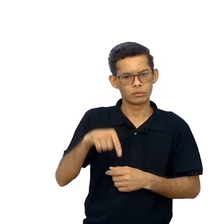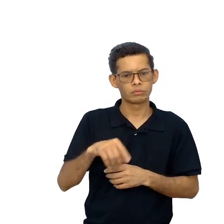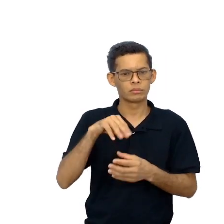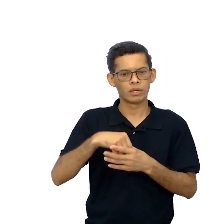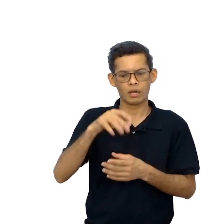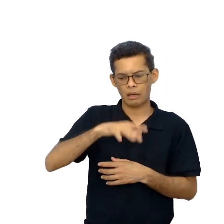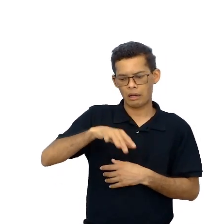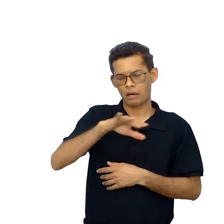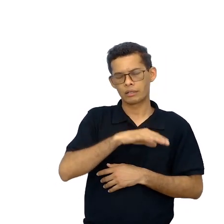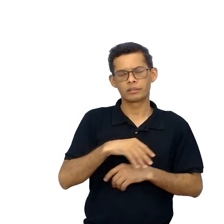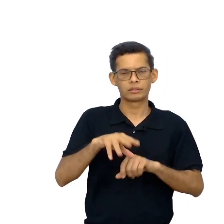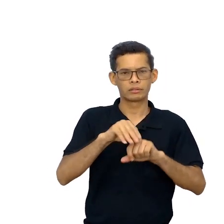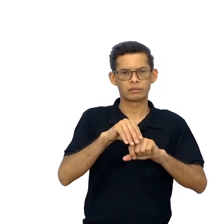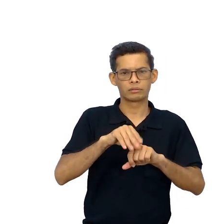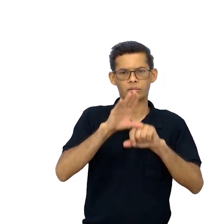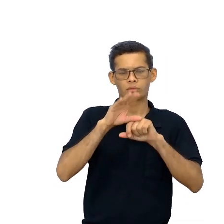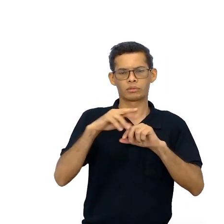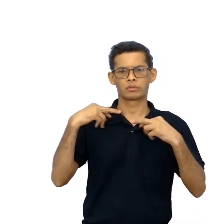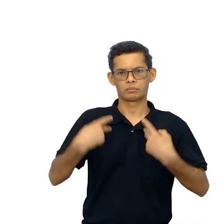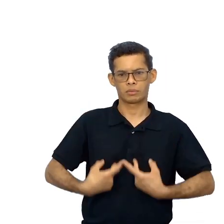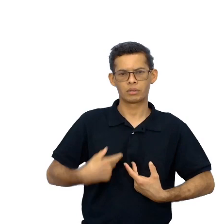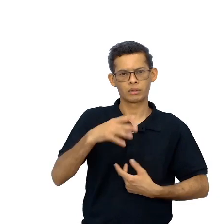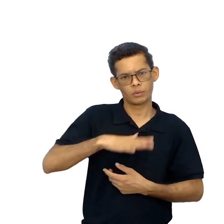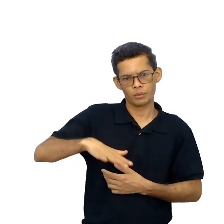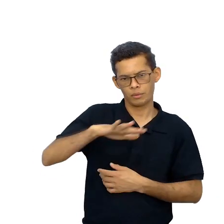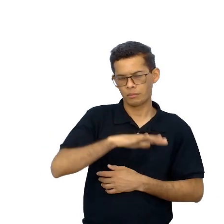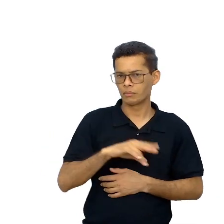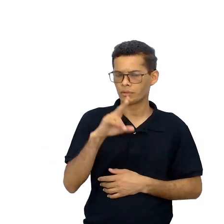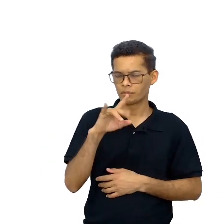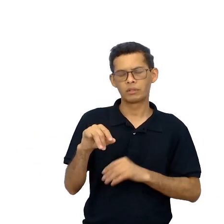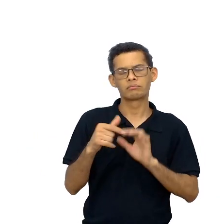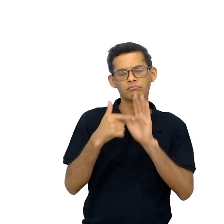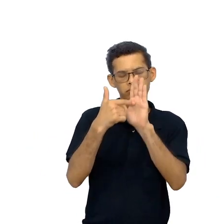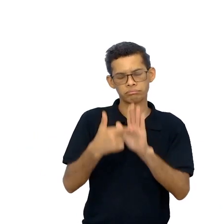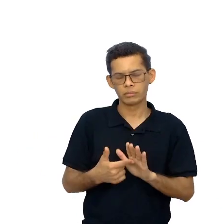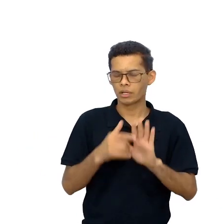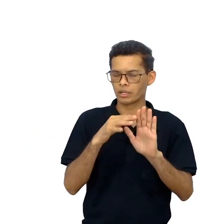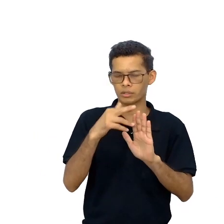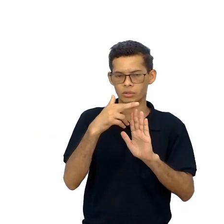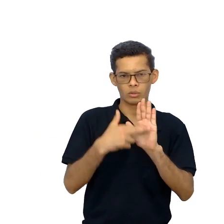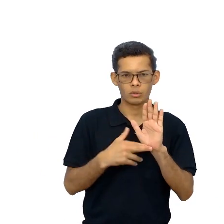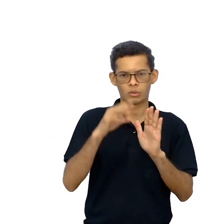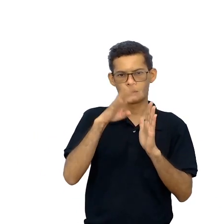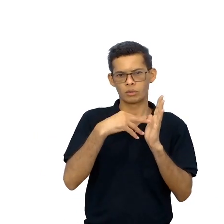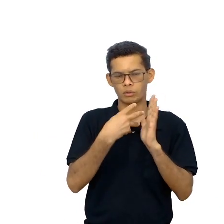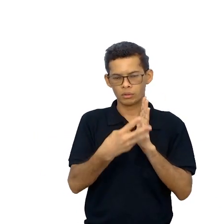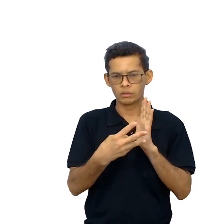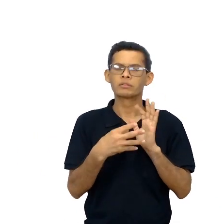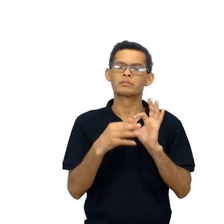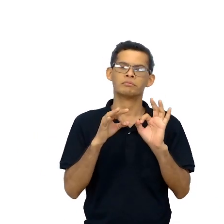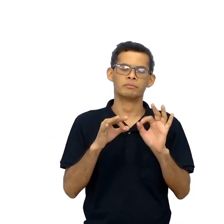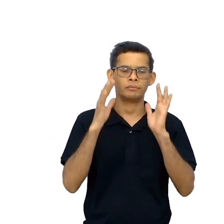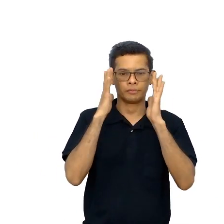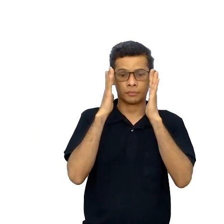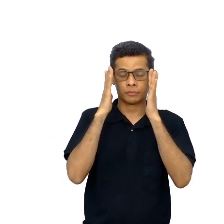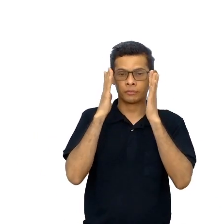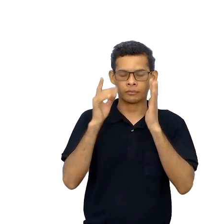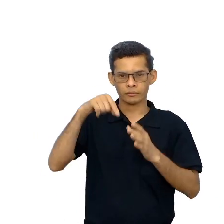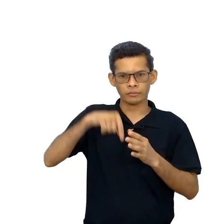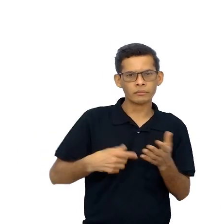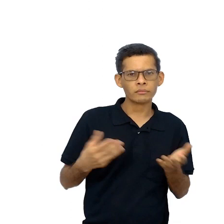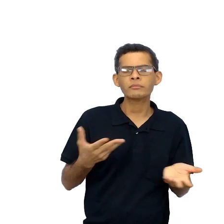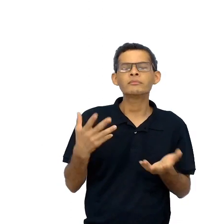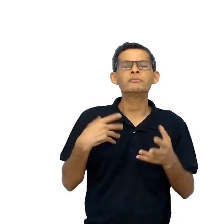conhecimento, certo? Então, nós já fizemos aqui uma breve apresentação do nosso cronograma. Nossas duas partes das